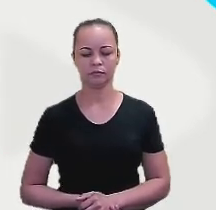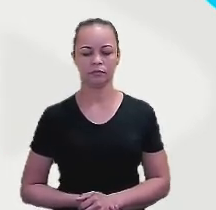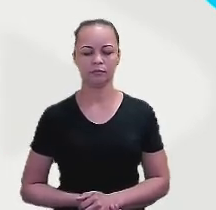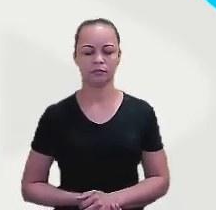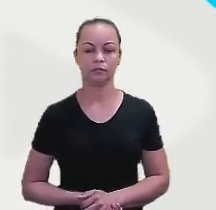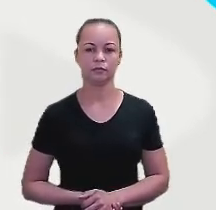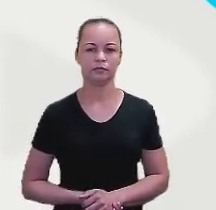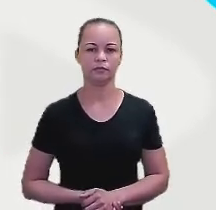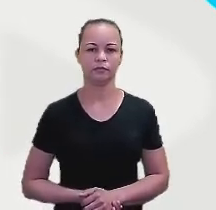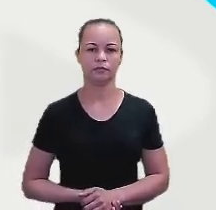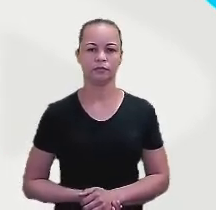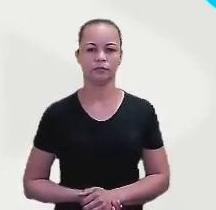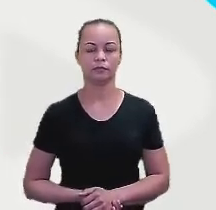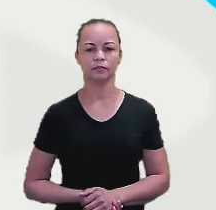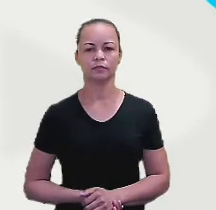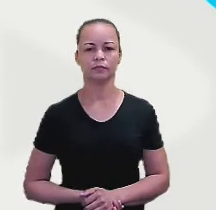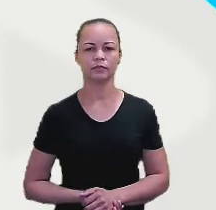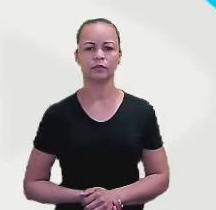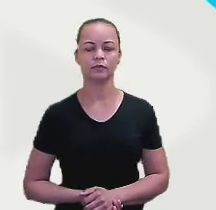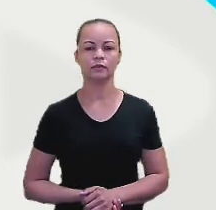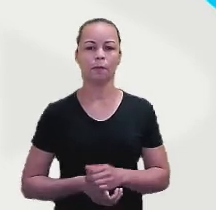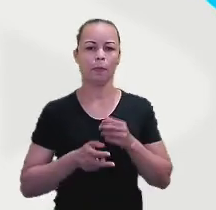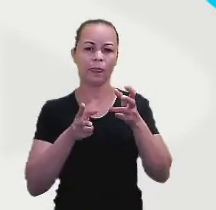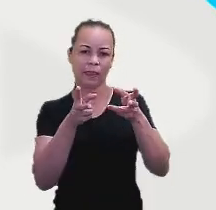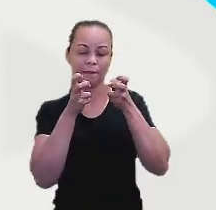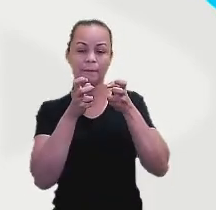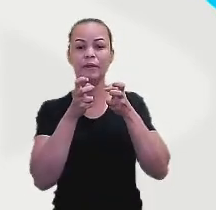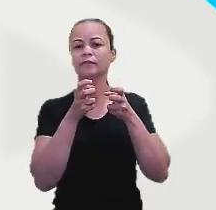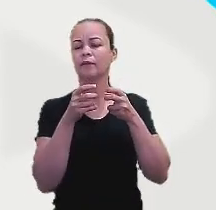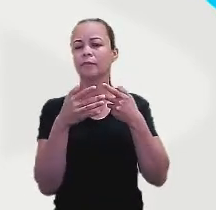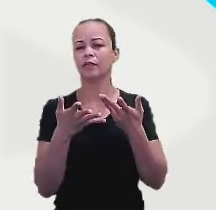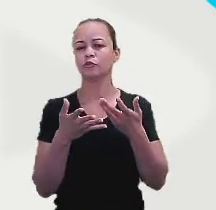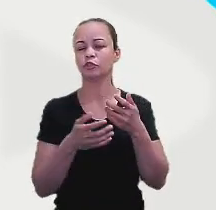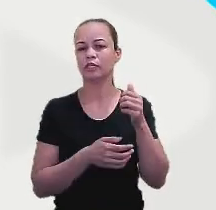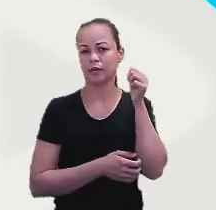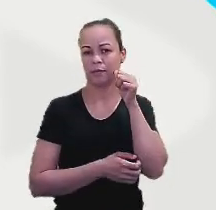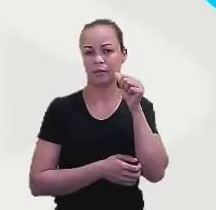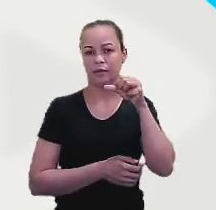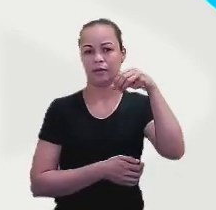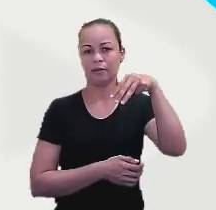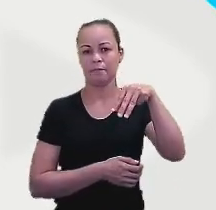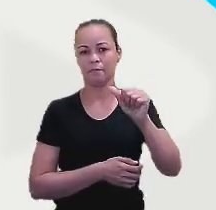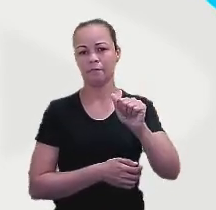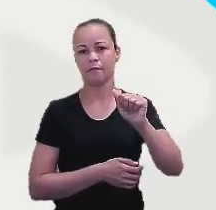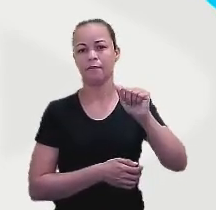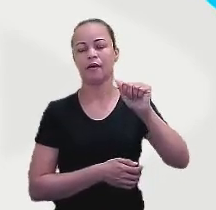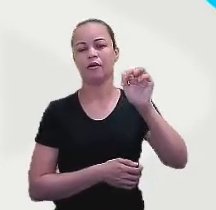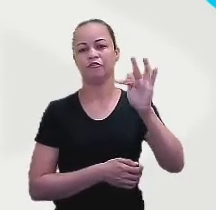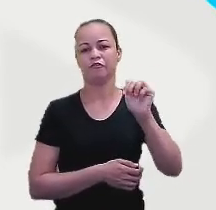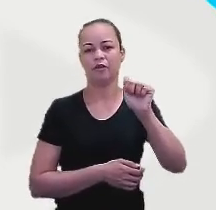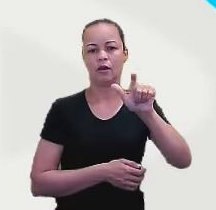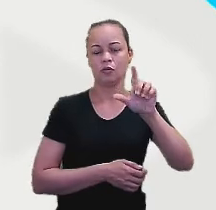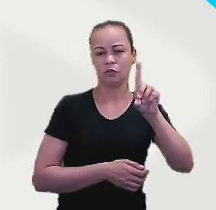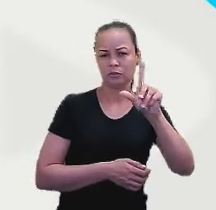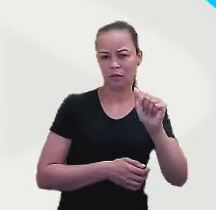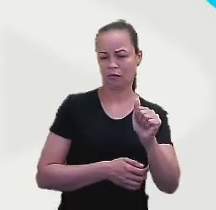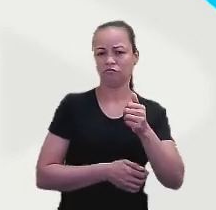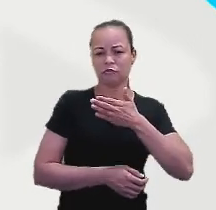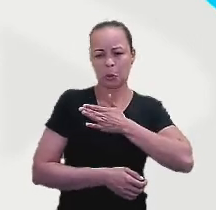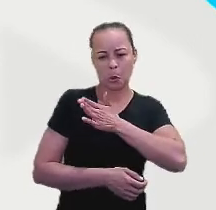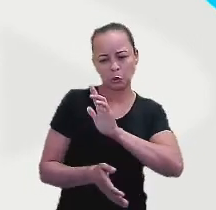Então, vamos lá. Então, nós percebemos que a Mafalda ali, ela não gostou daquele significado